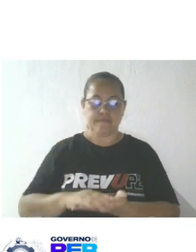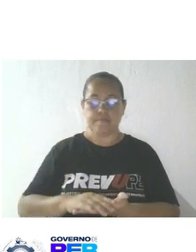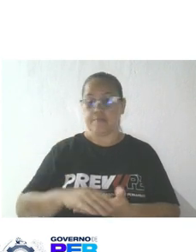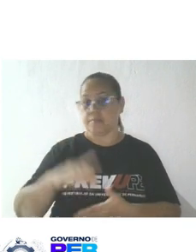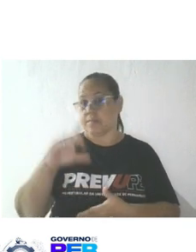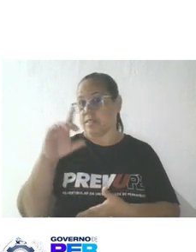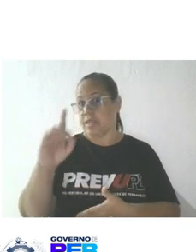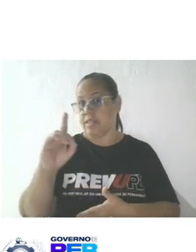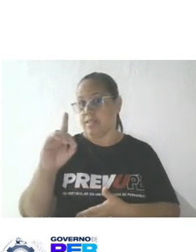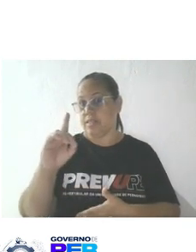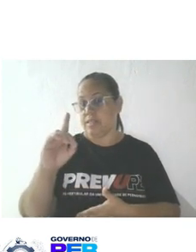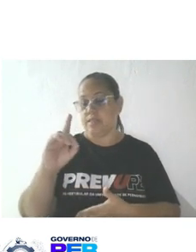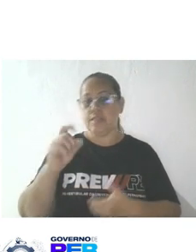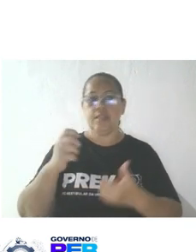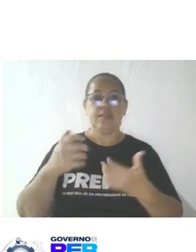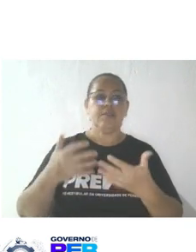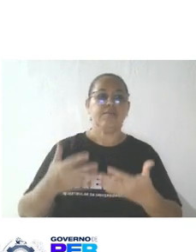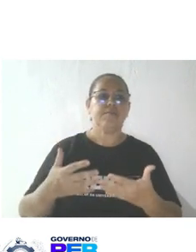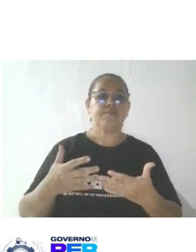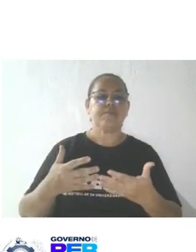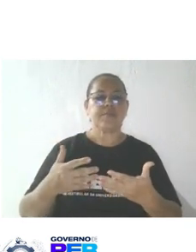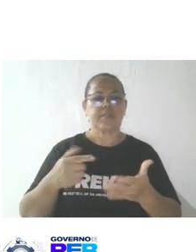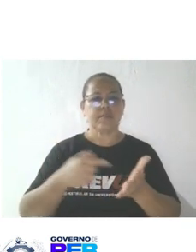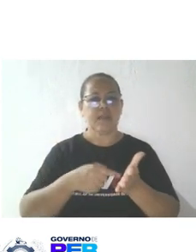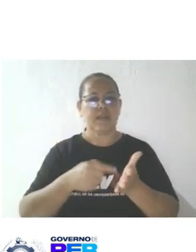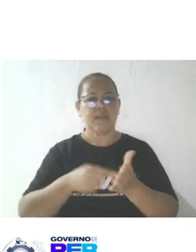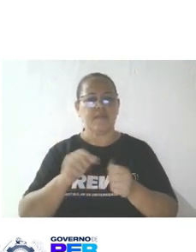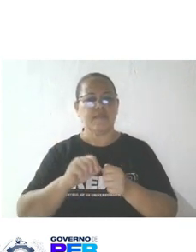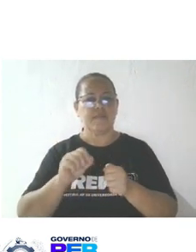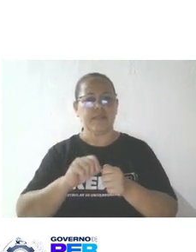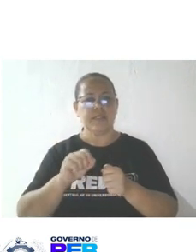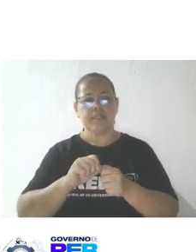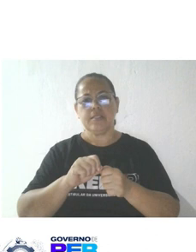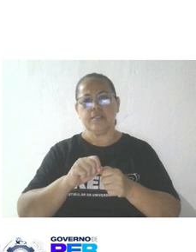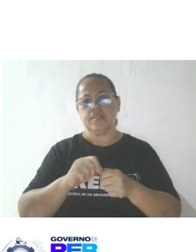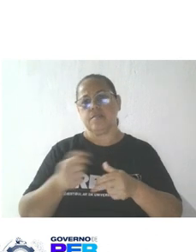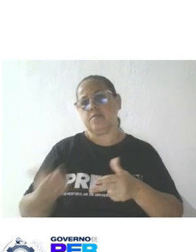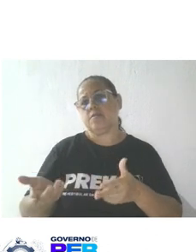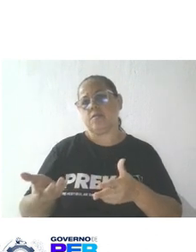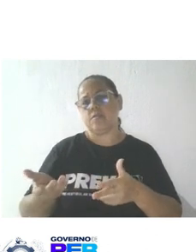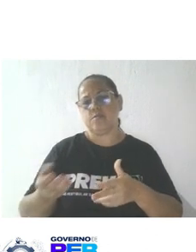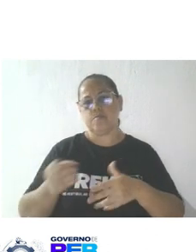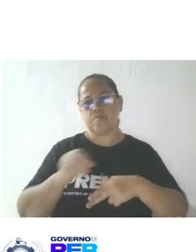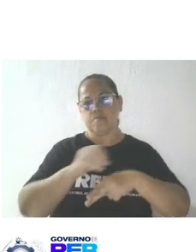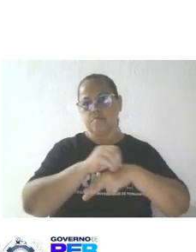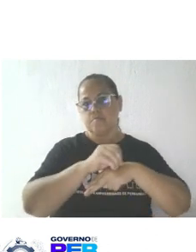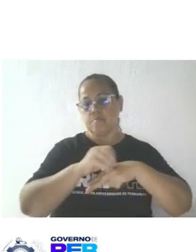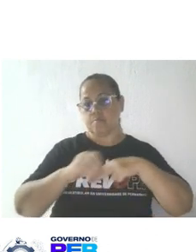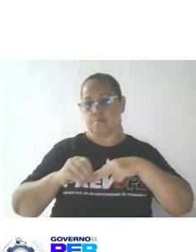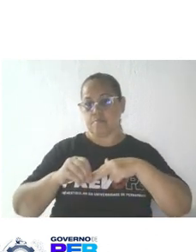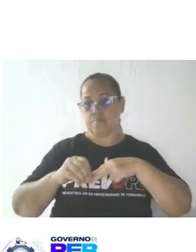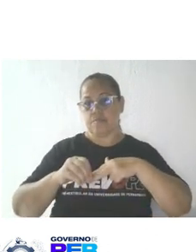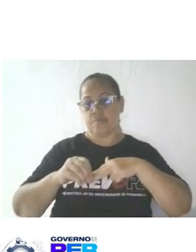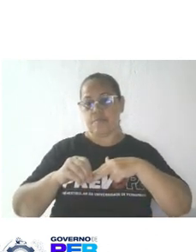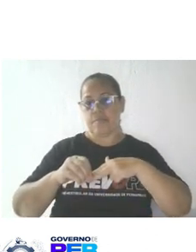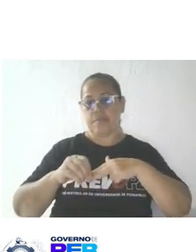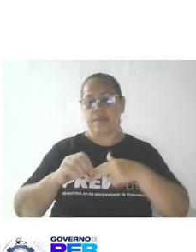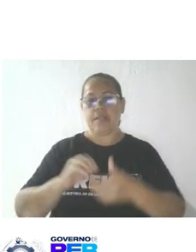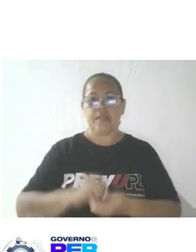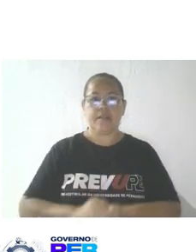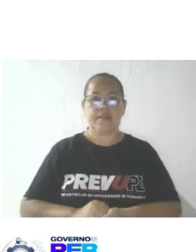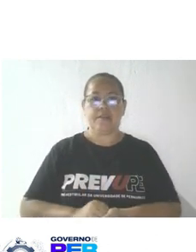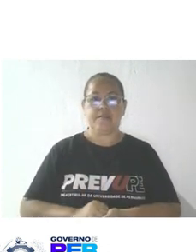diz A mencionada na tirinha tem função de produzir os lisossomos, estruturas das células responsáveis pela síntese proteica. Pessoal,